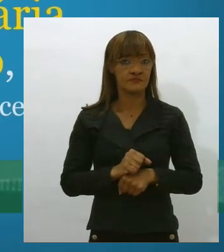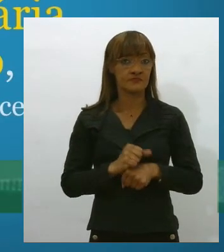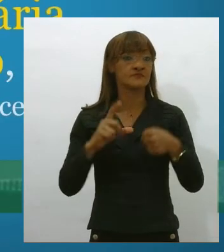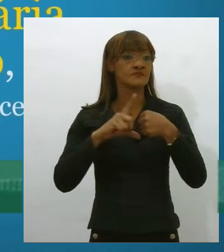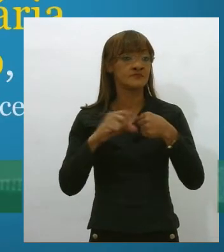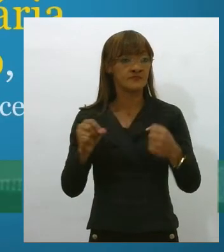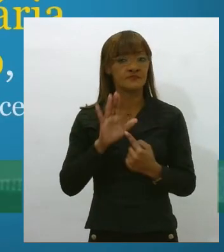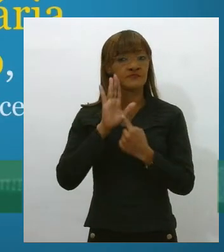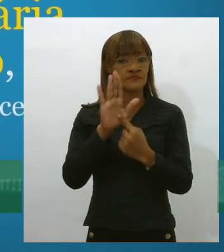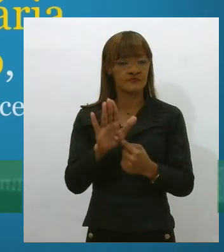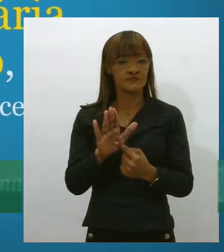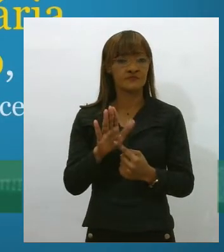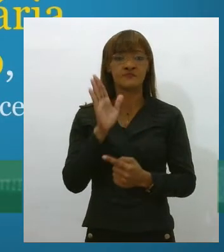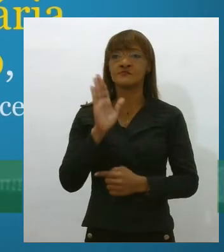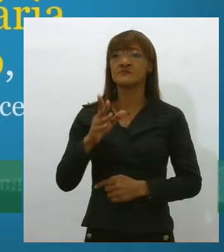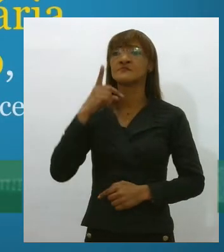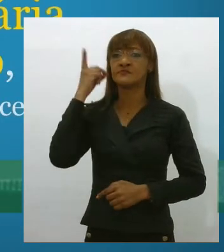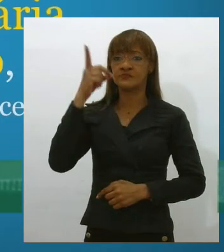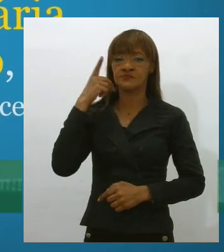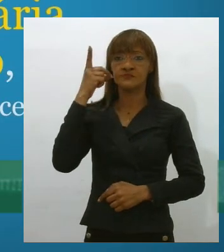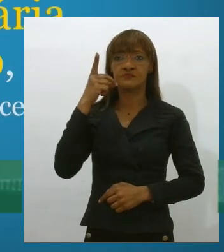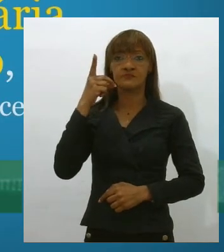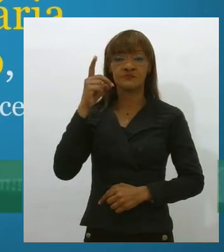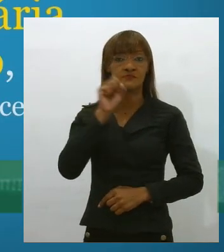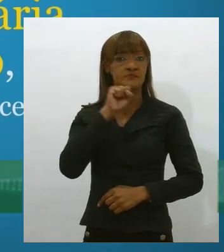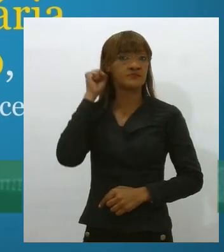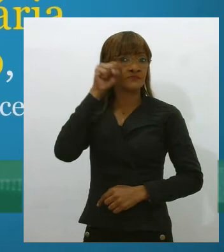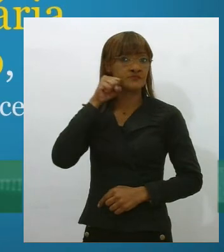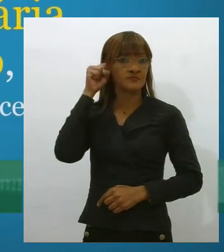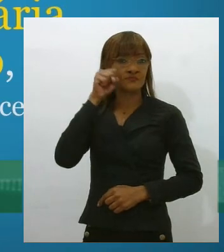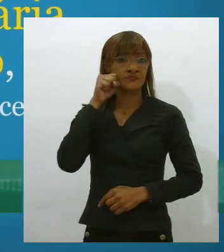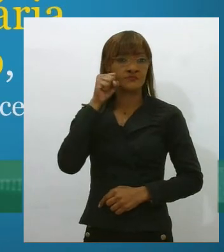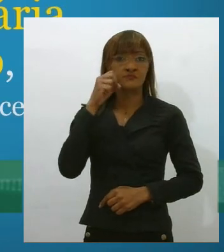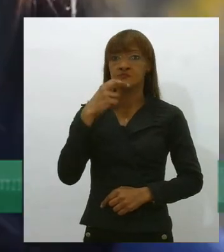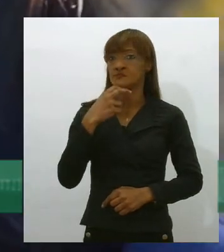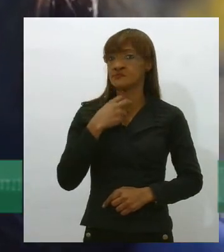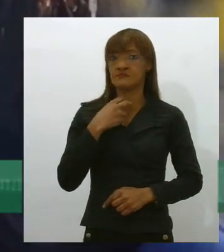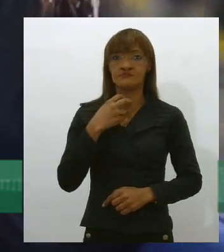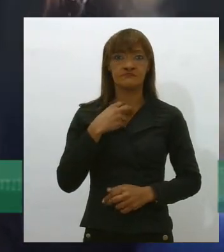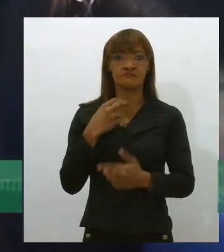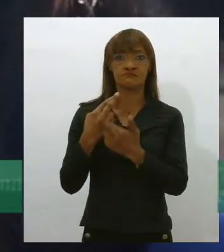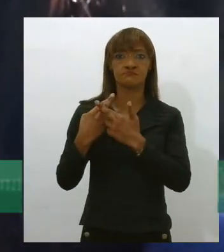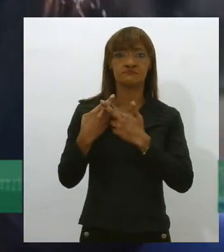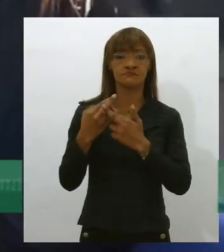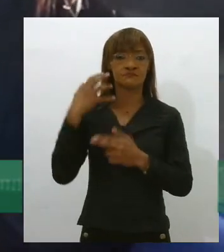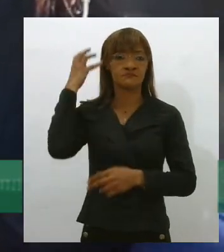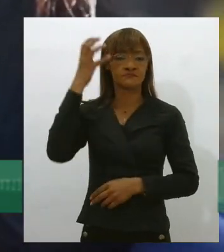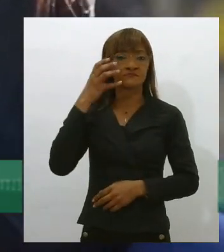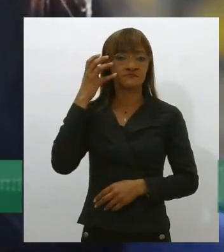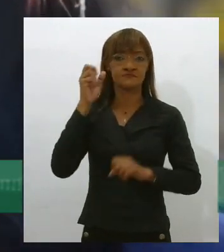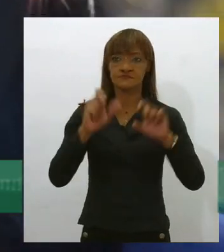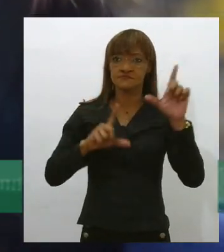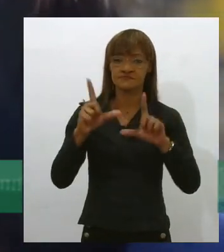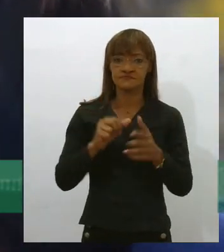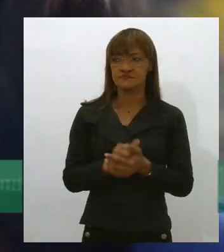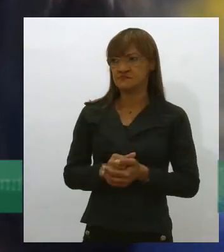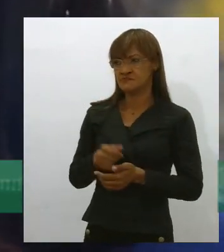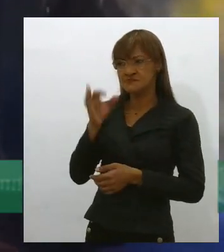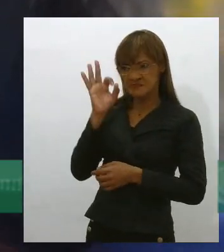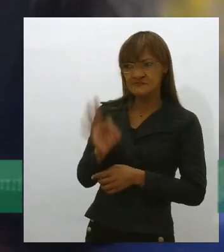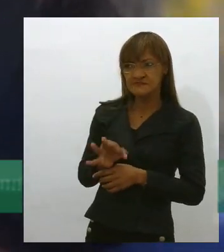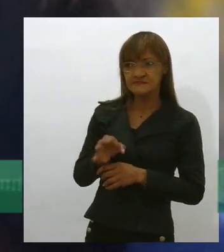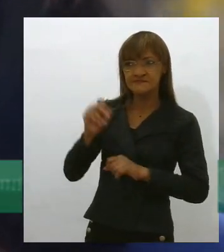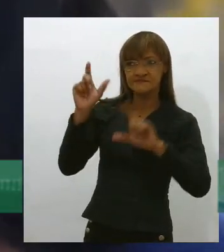deputados e senadores não podem ser donos de rádios e televisões o deputado ou Senador ser dono de uma